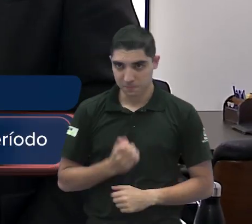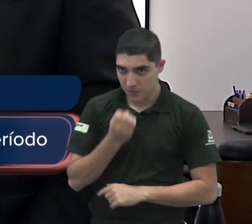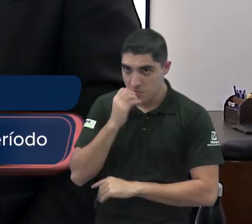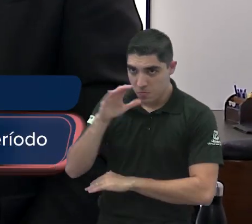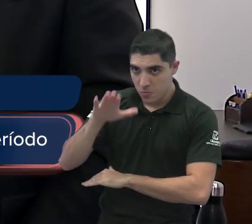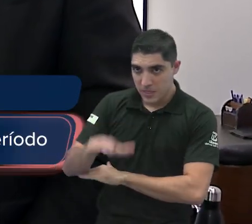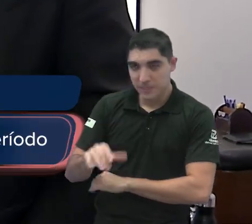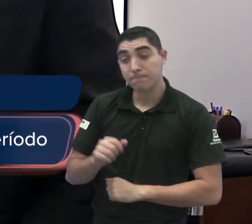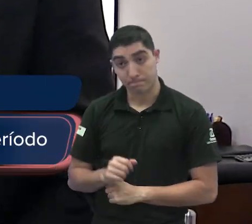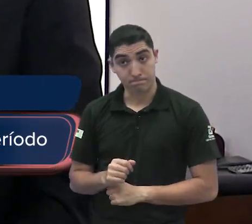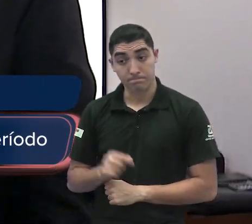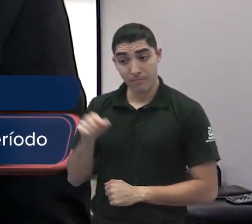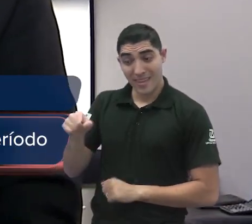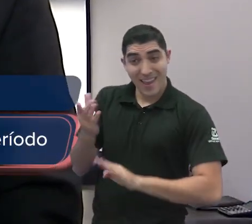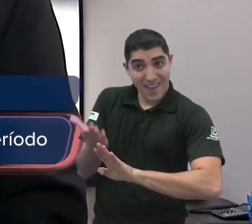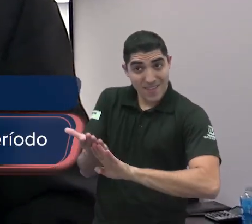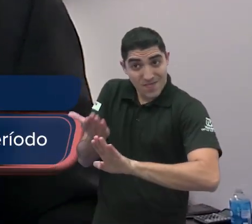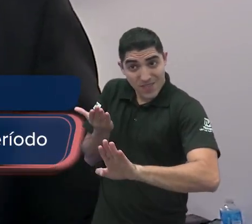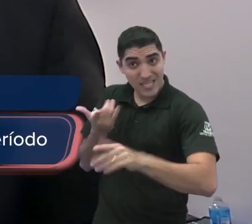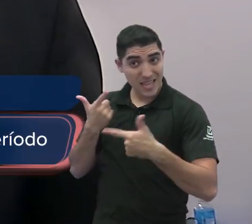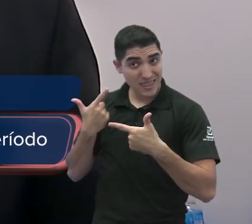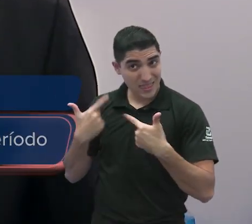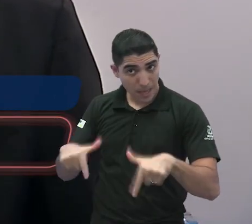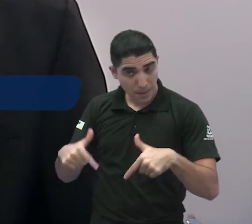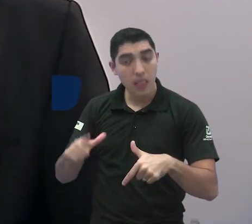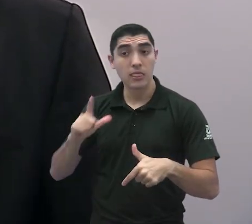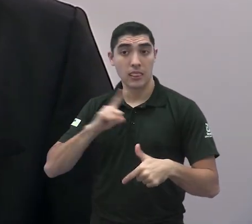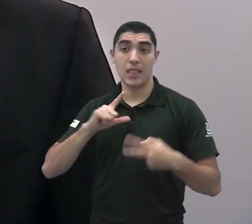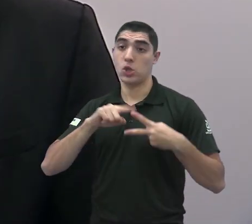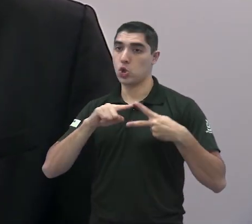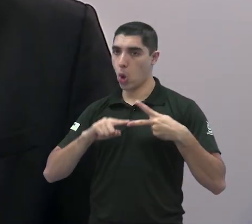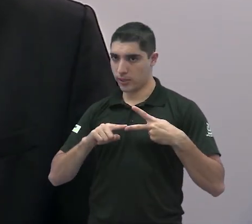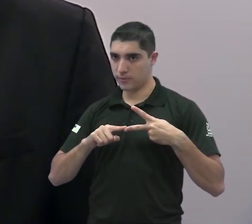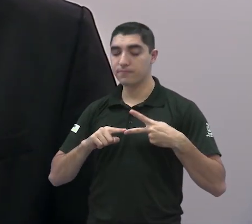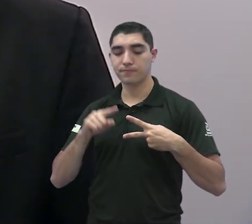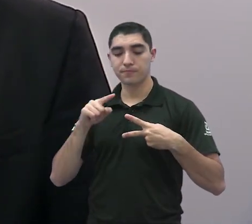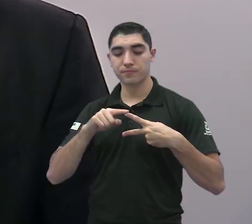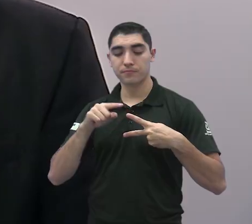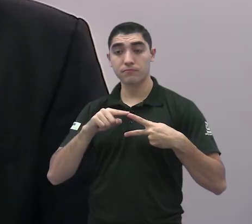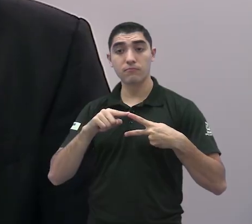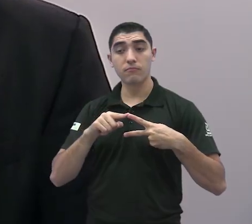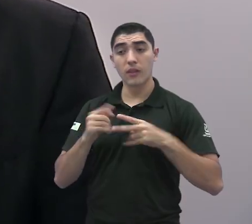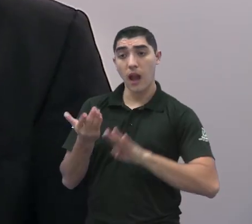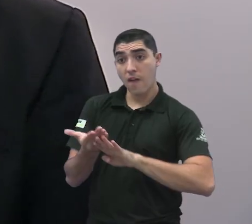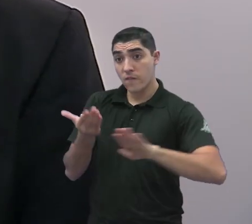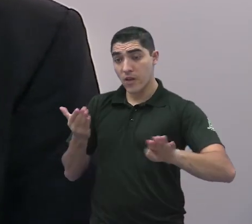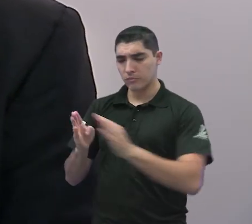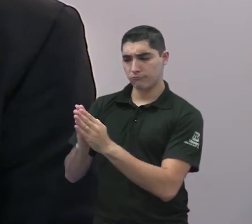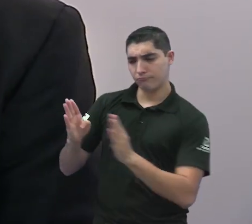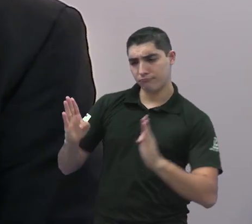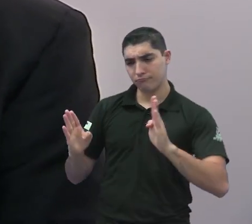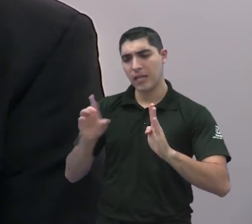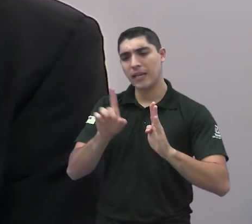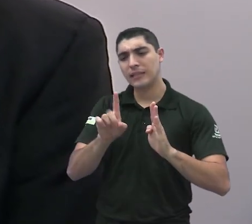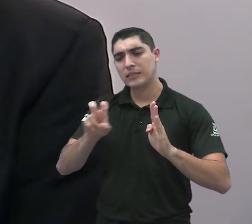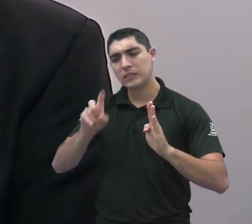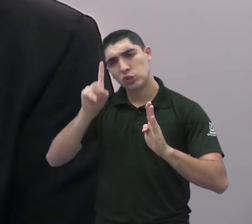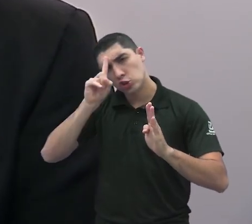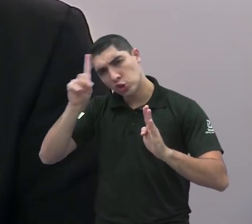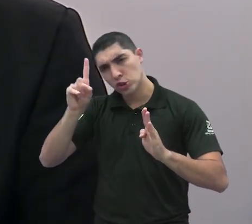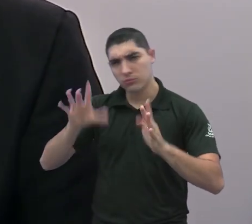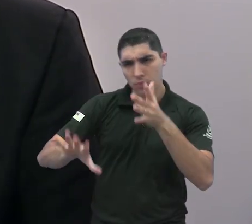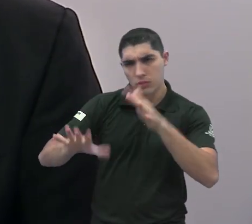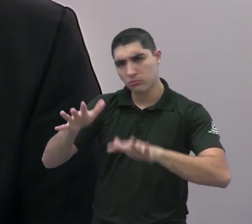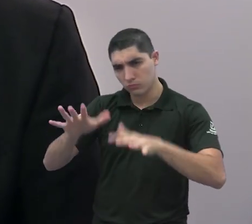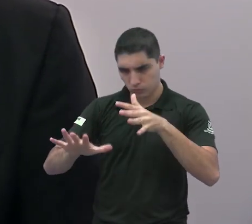que caracteriza. Boa tarde. Nos afastamentos, a gente pode dividir ele em 2 formas. Quando tem até 15 dias